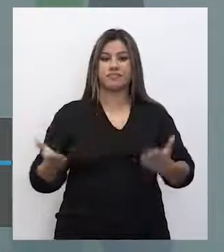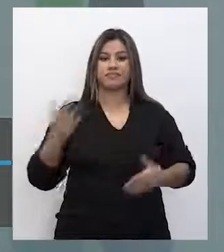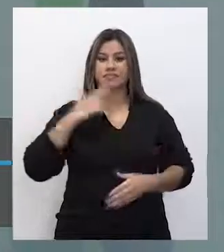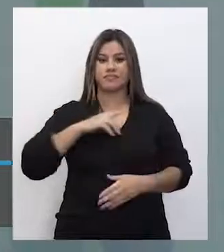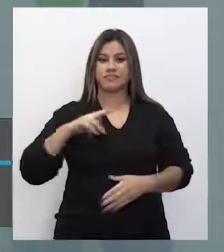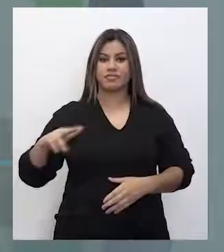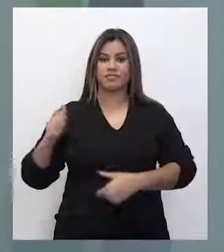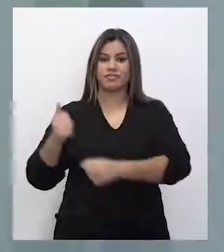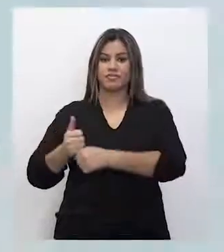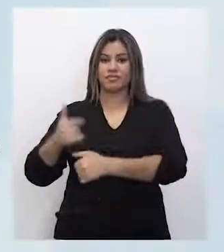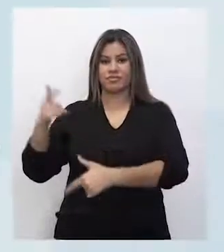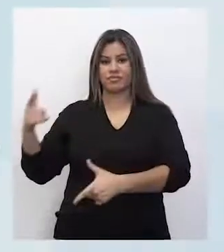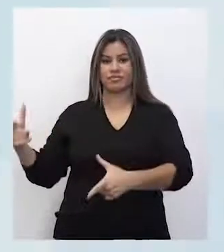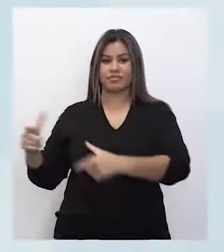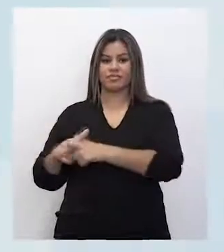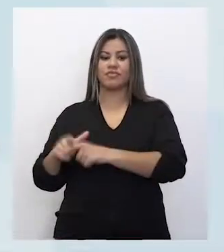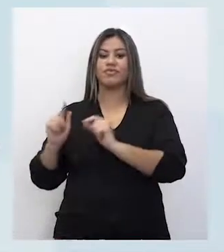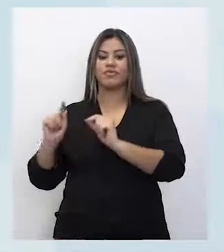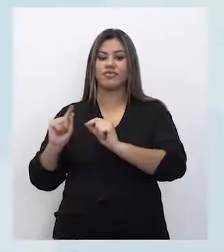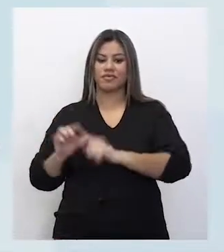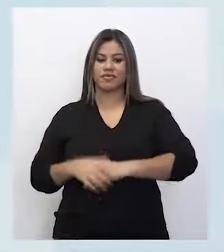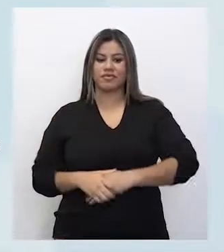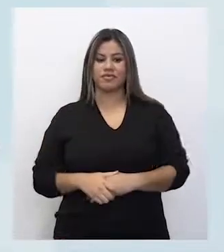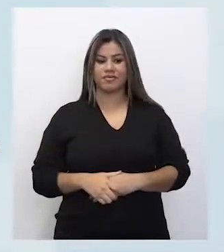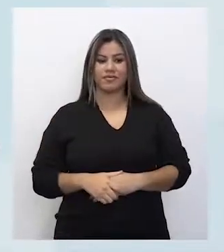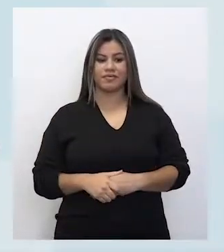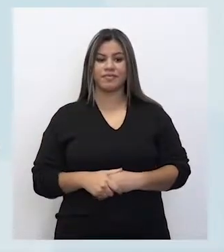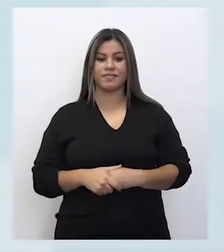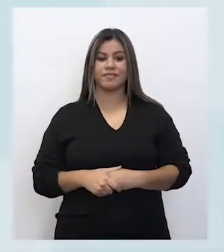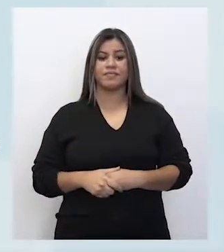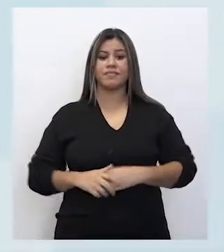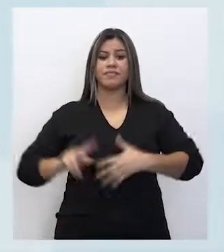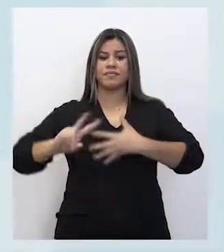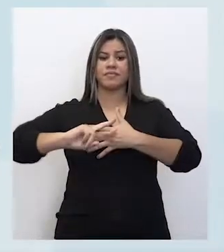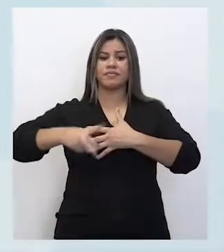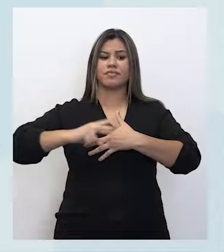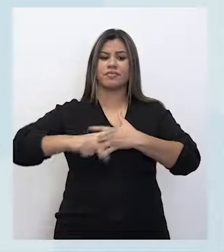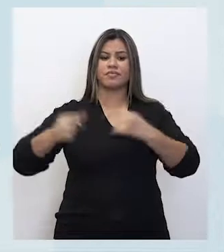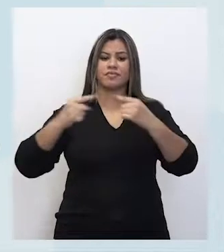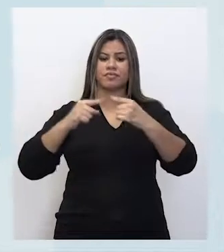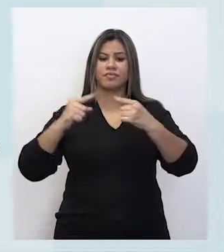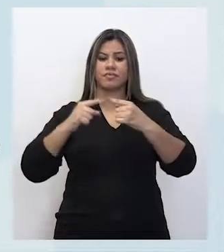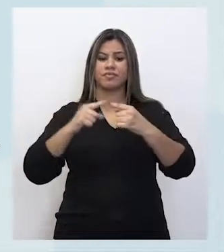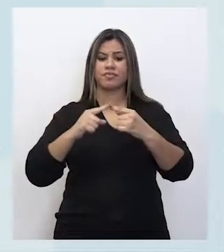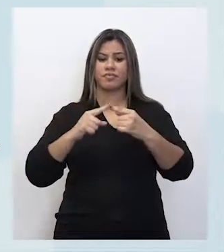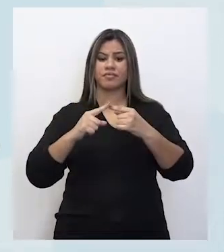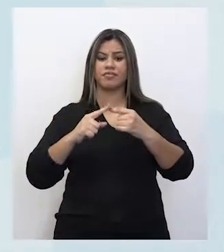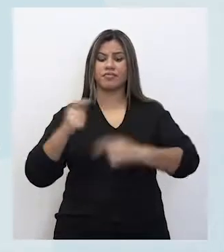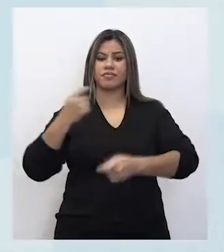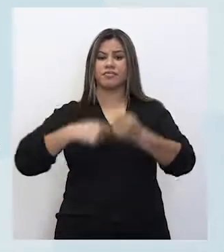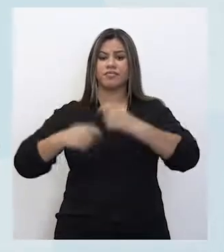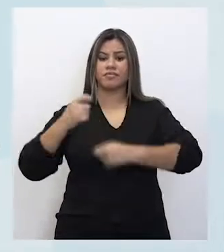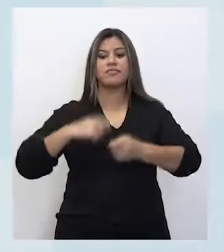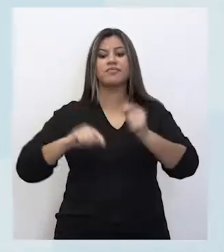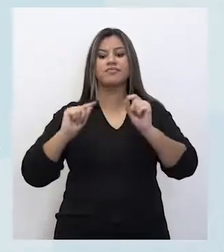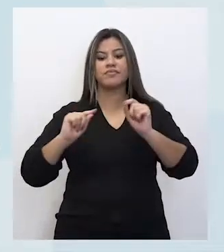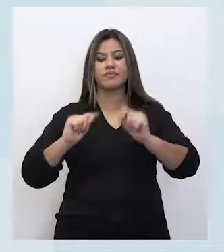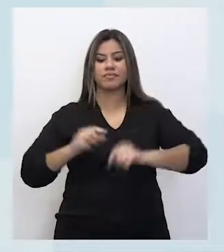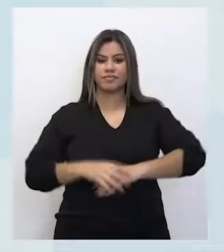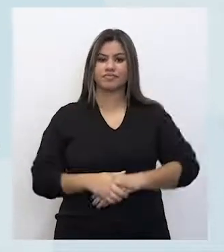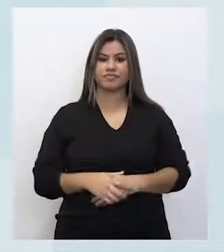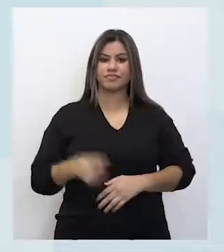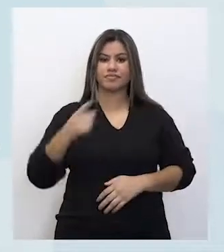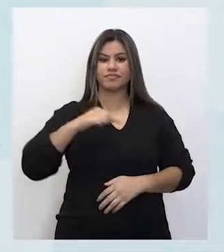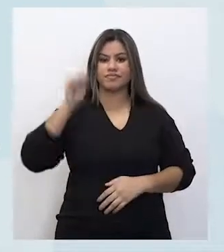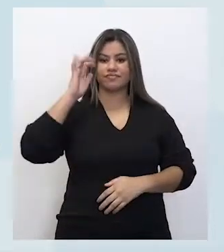do Little Chat é: qual será a consequência desta medida tomada pelos comerciantes? Mas a gente pode